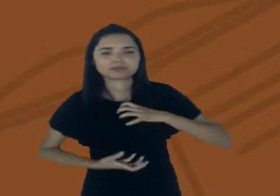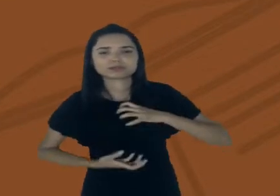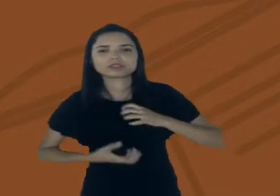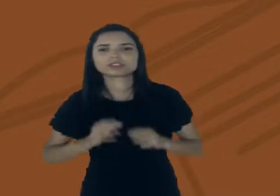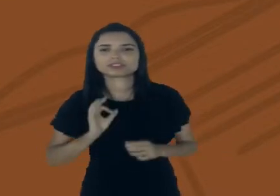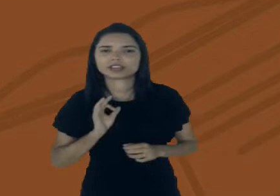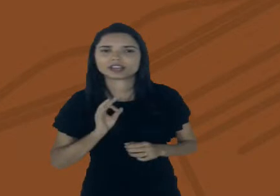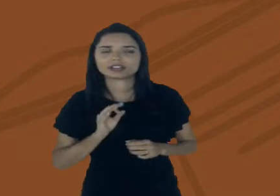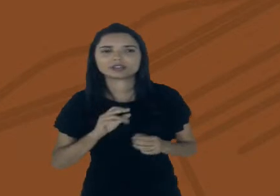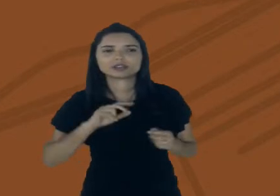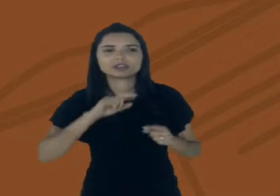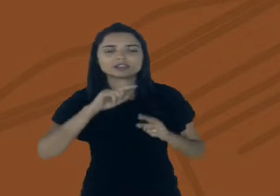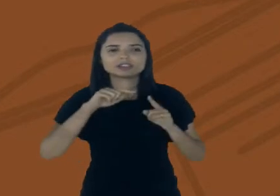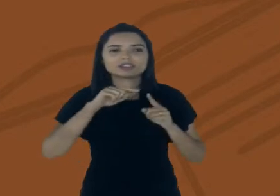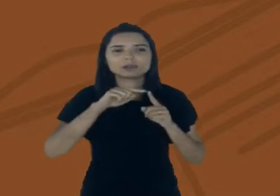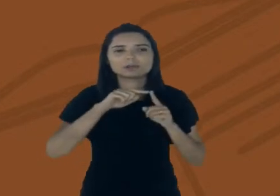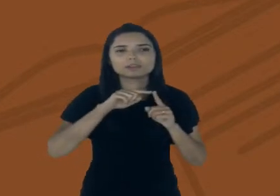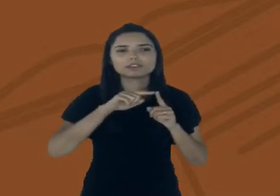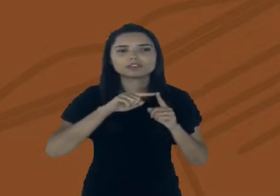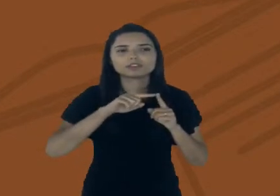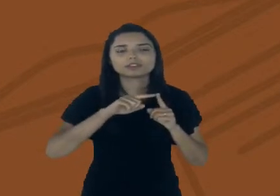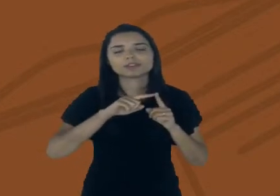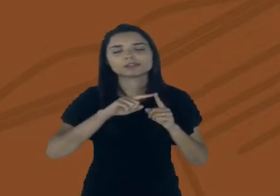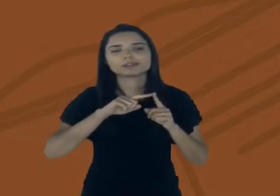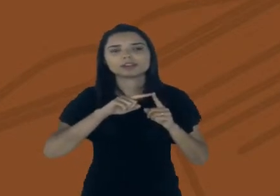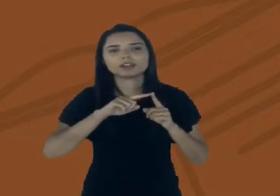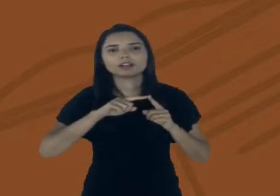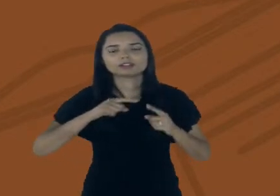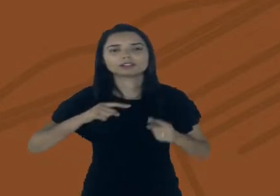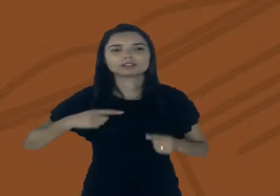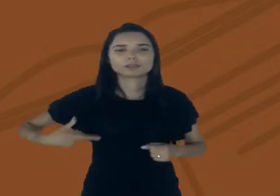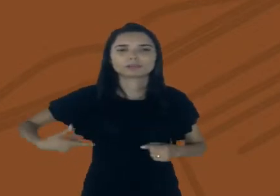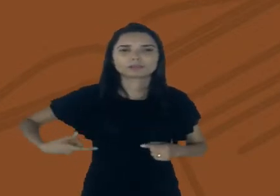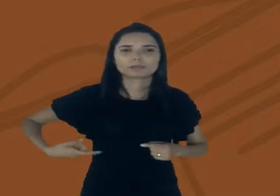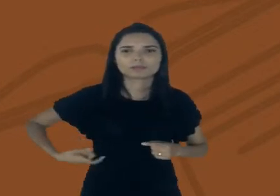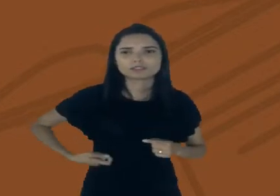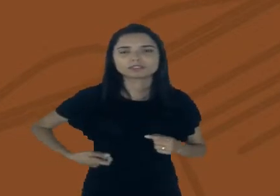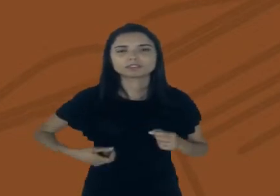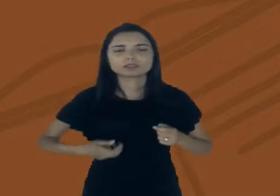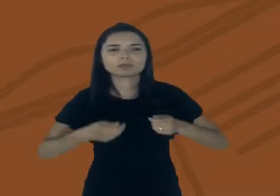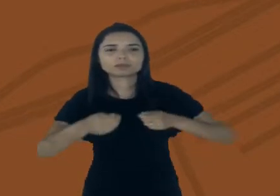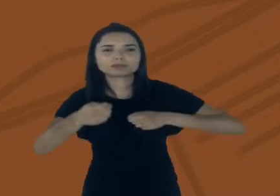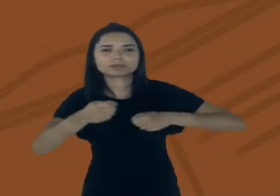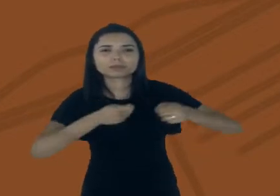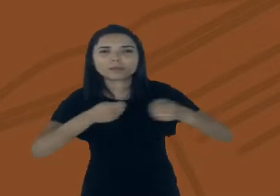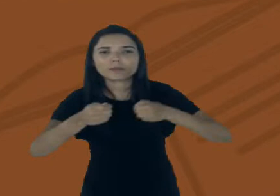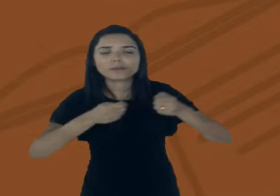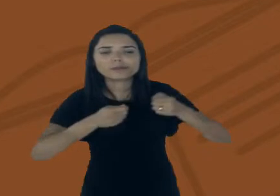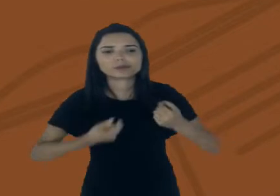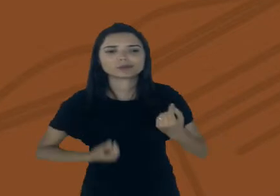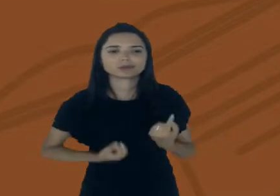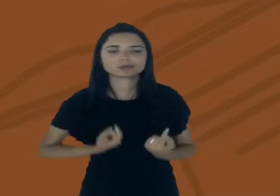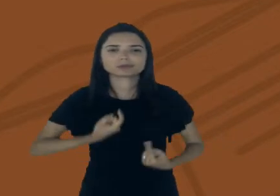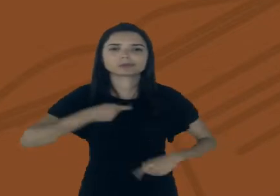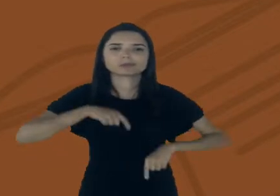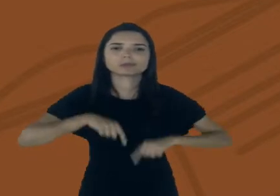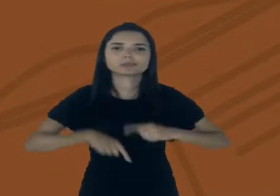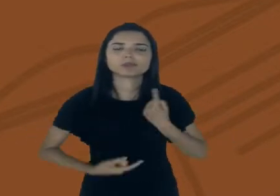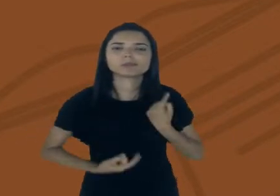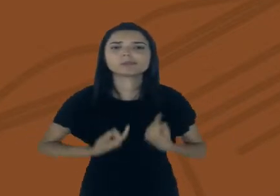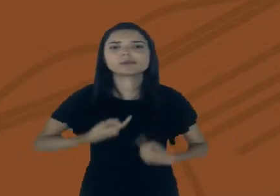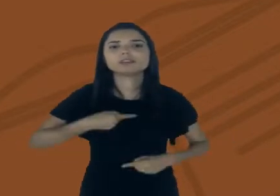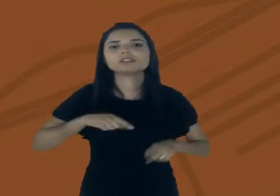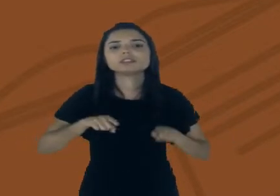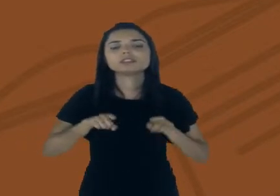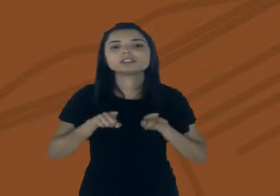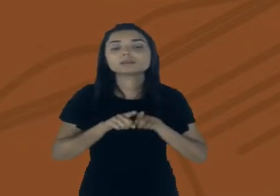células beta pancreáticas, lá no nosso pâncreas, tá certo? Então, elas são importantes para essa questão do metabolismo